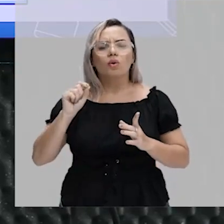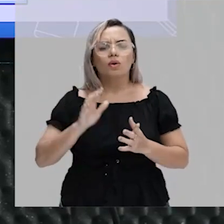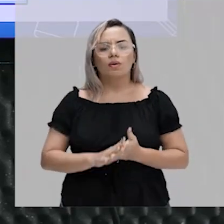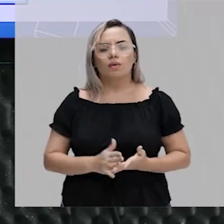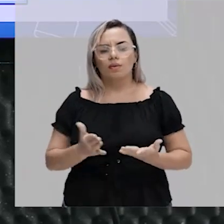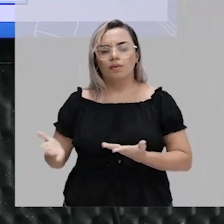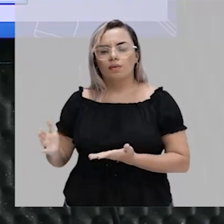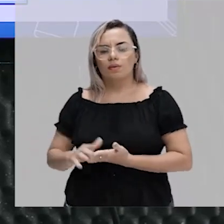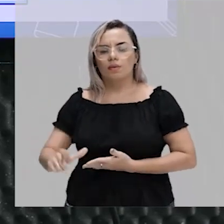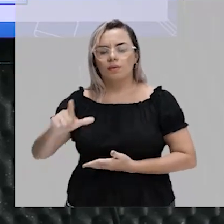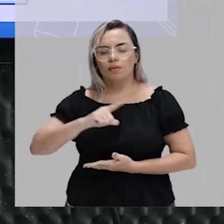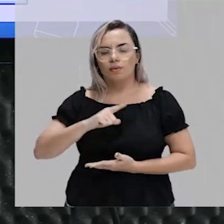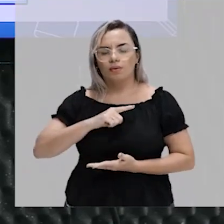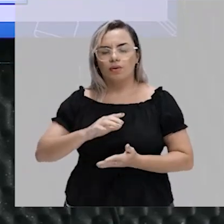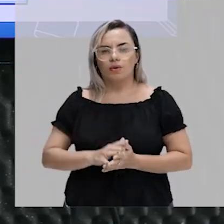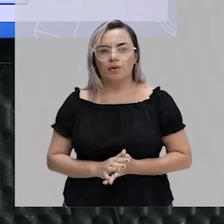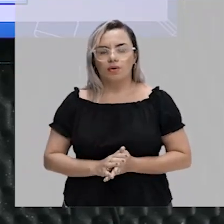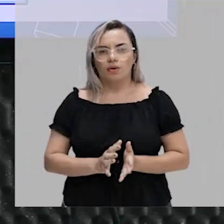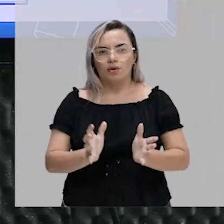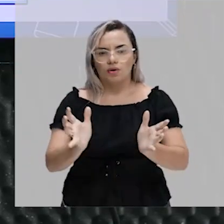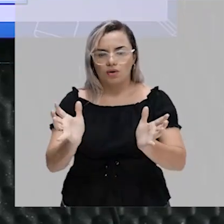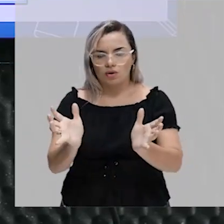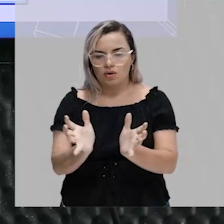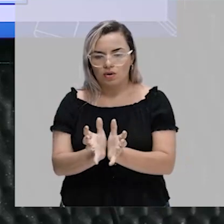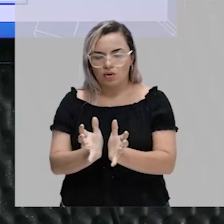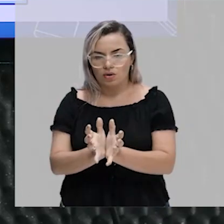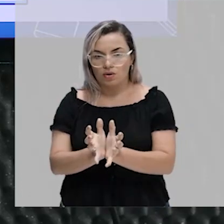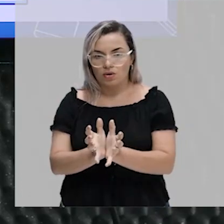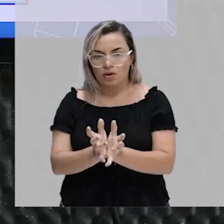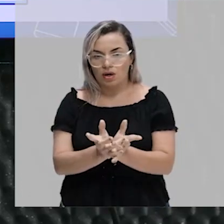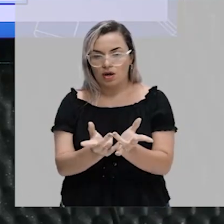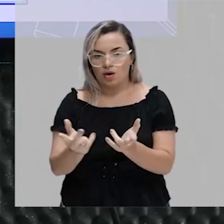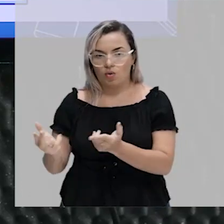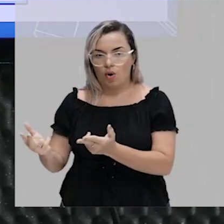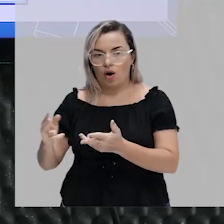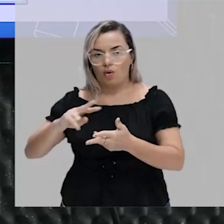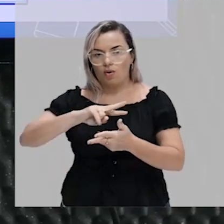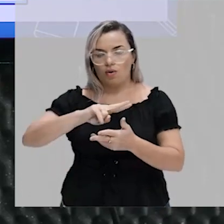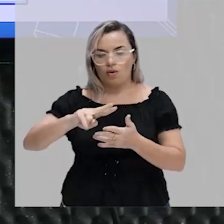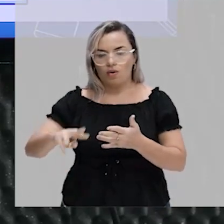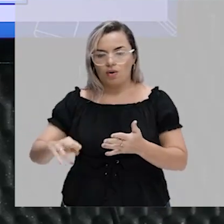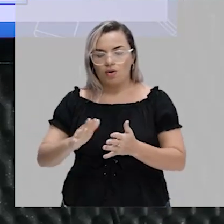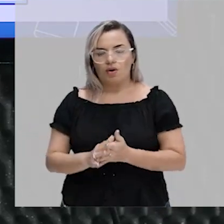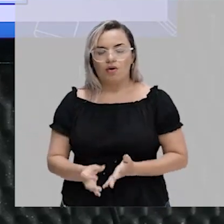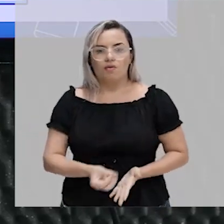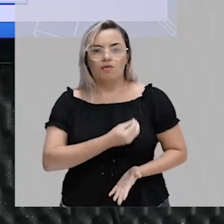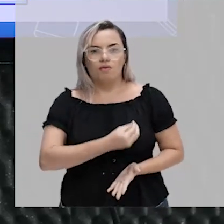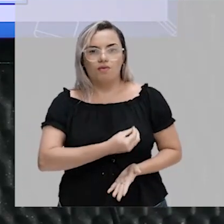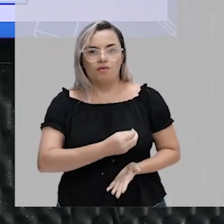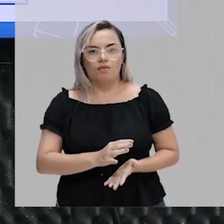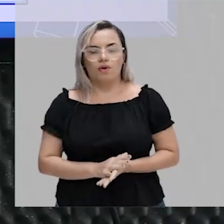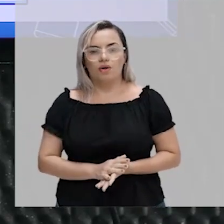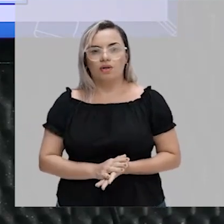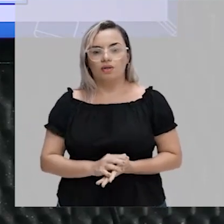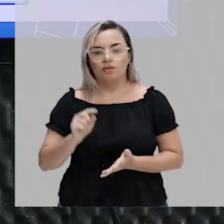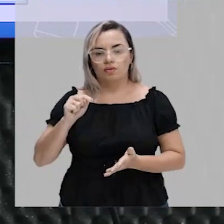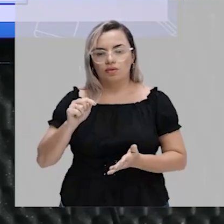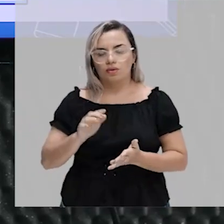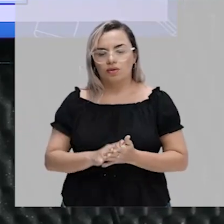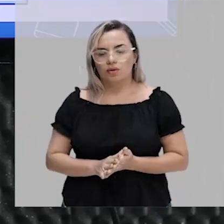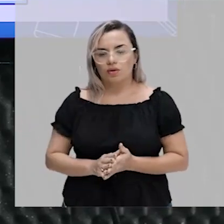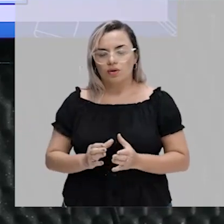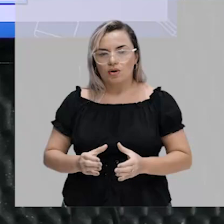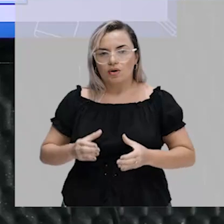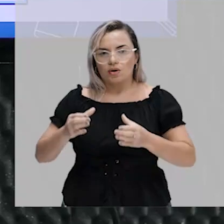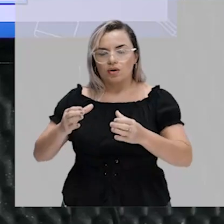Imagina que eu tenho aqui um conjunto de indivíduos da mesma espécie vivendo no mesmo espaço geográfico. É o que poderia ter